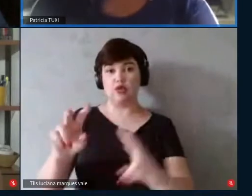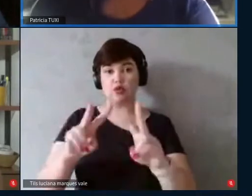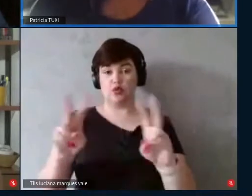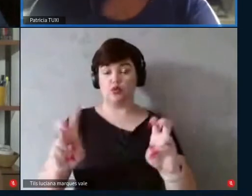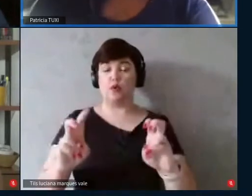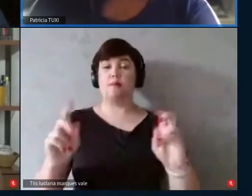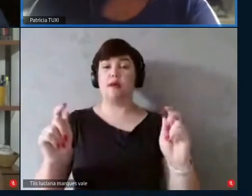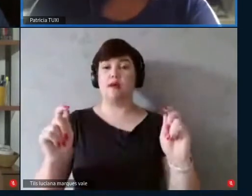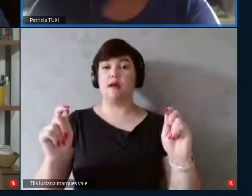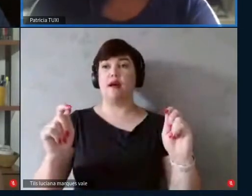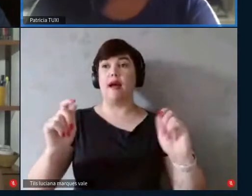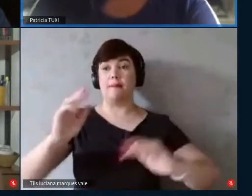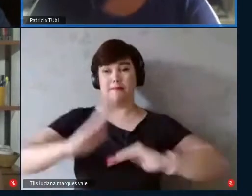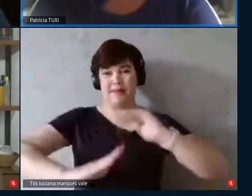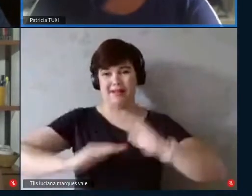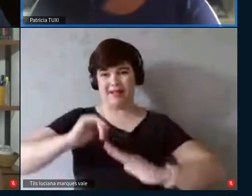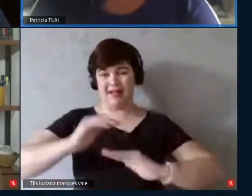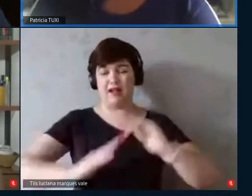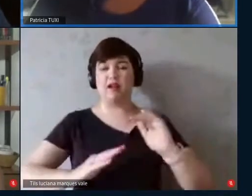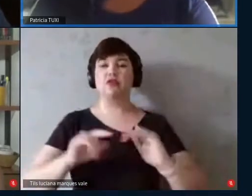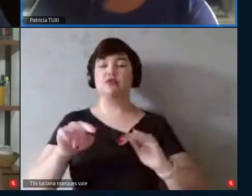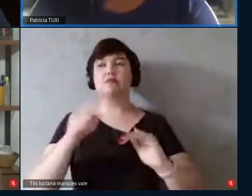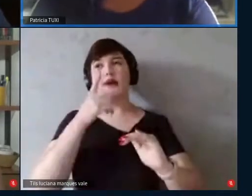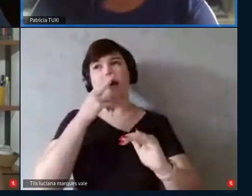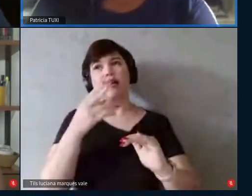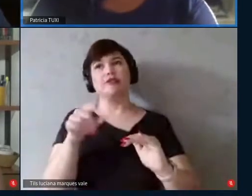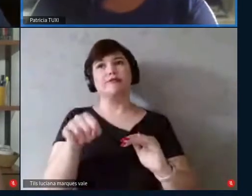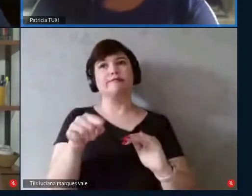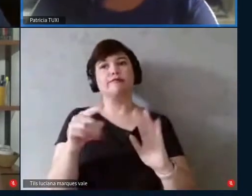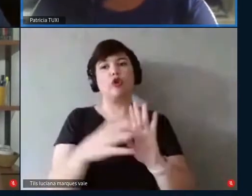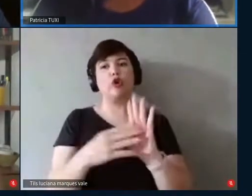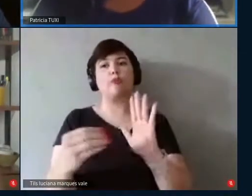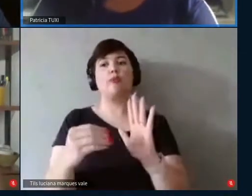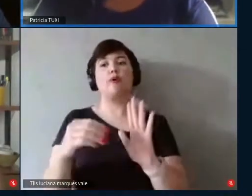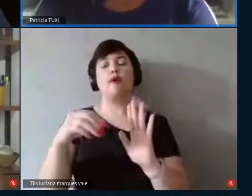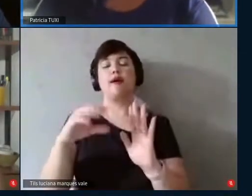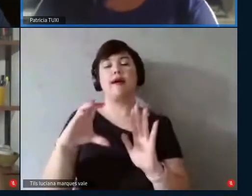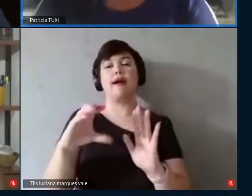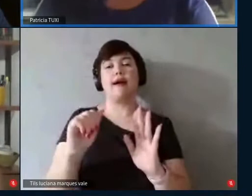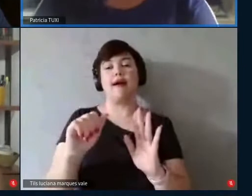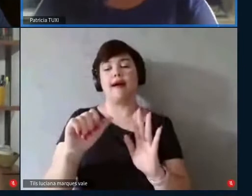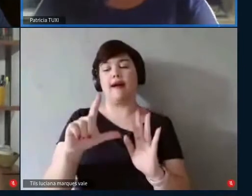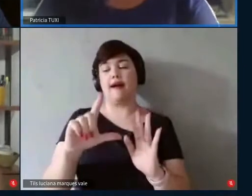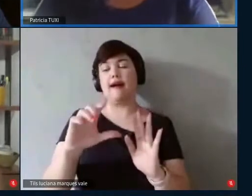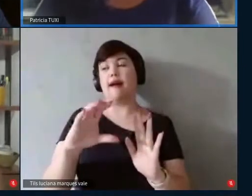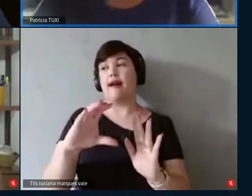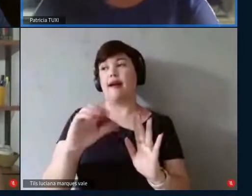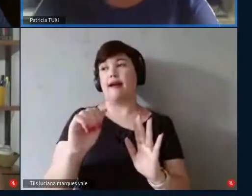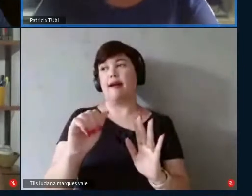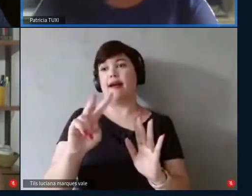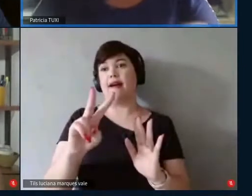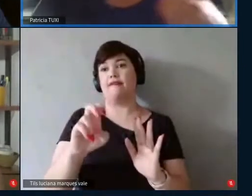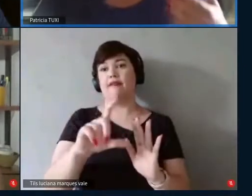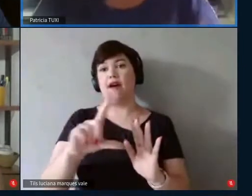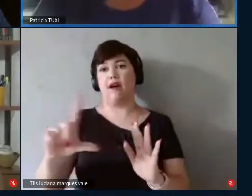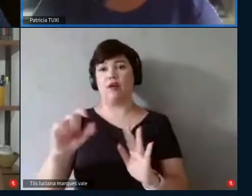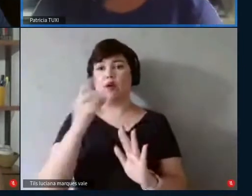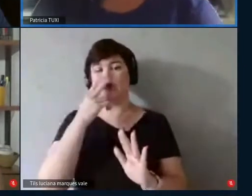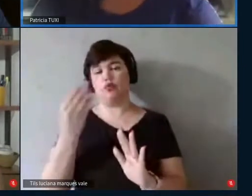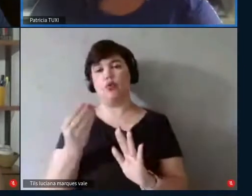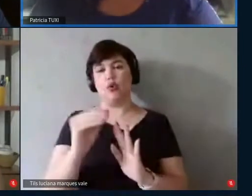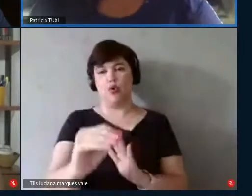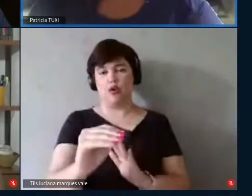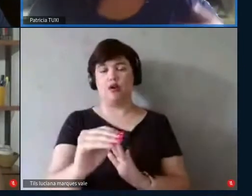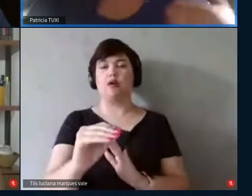habilidades, eu acredito que você deixou como modelo da Cavalo. Ao final da página, eu acho que você deve incluir,